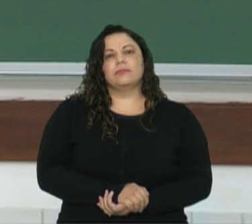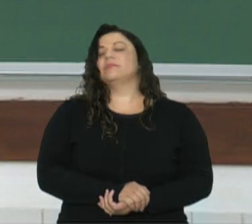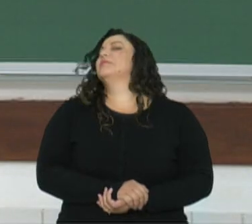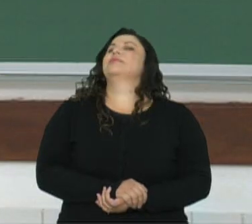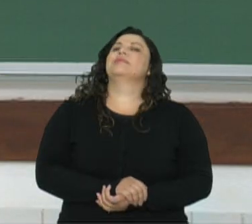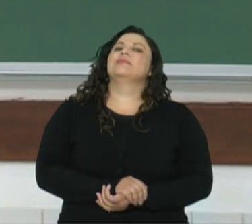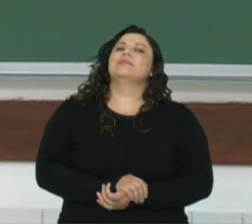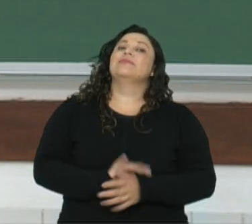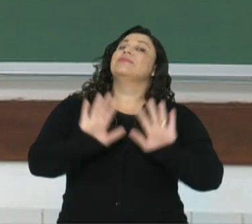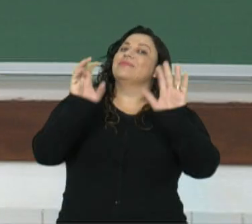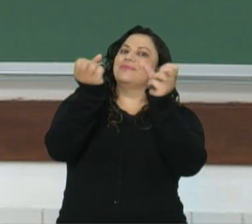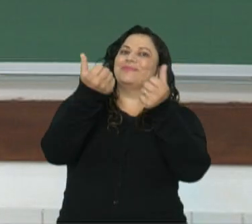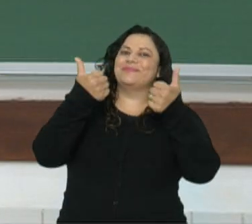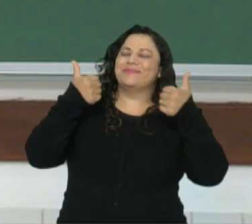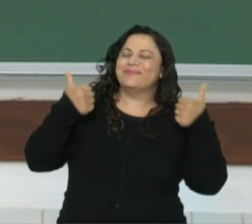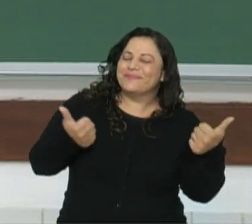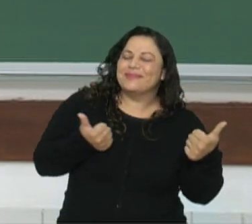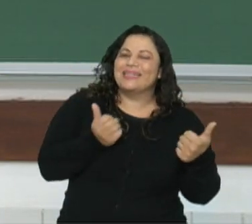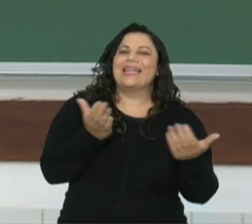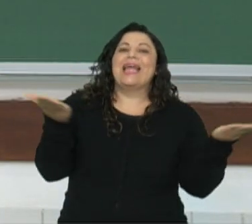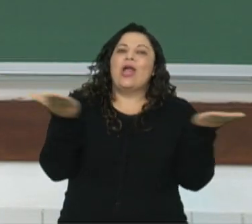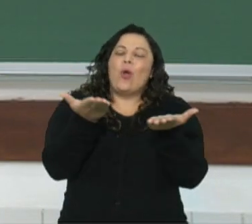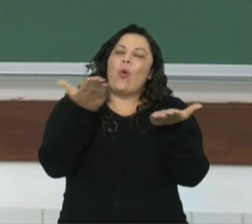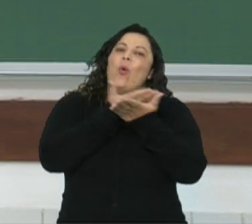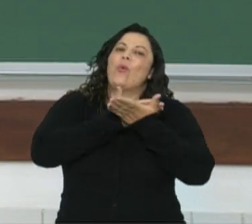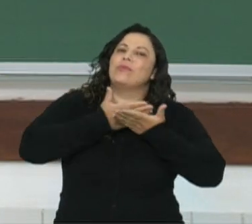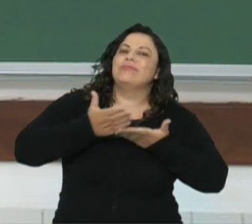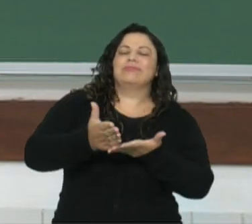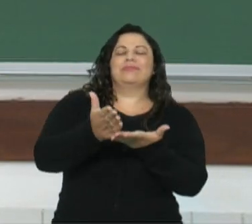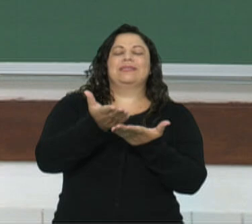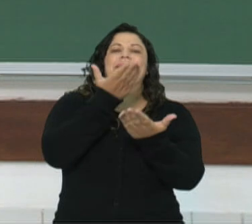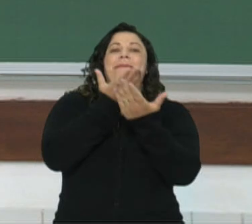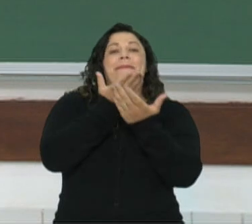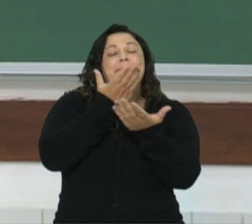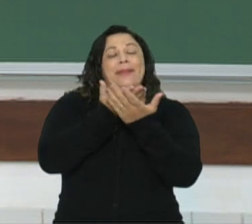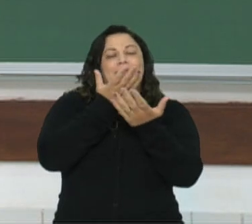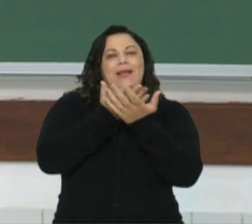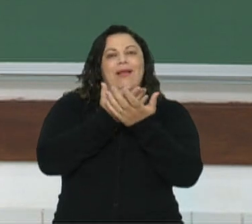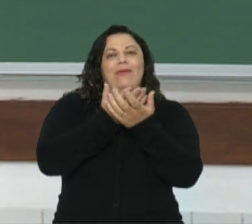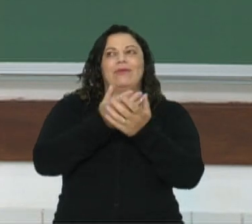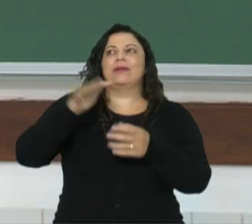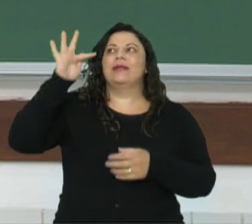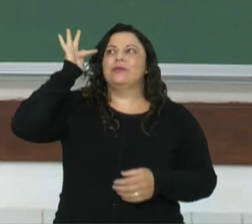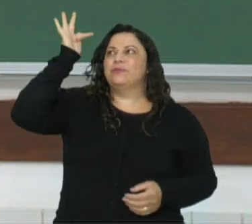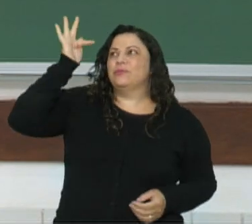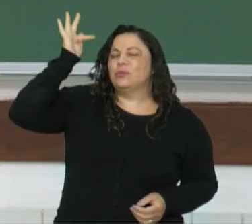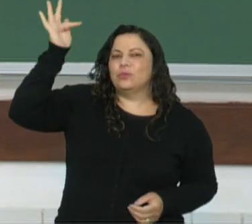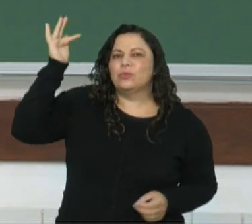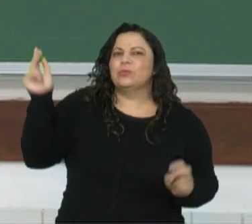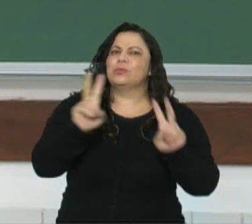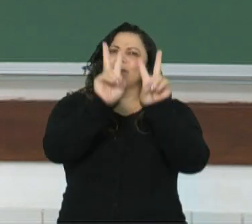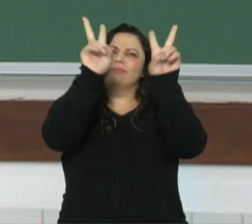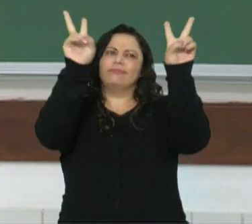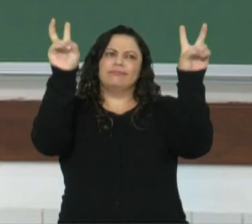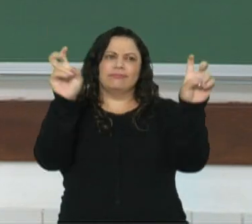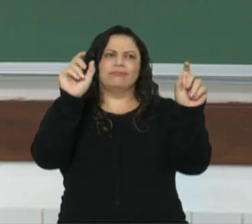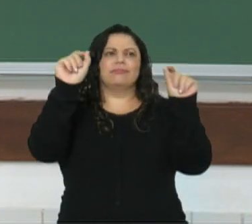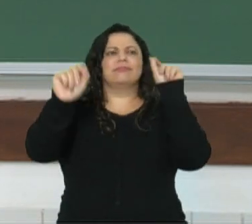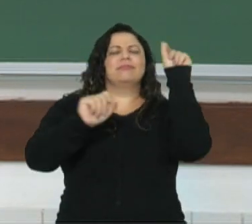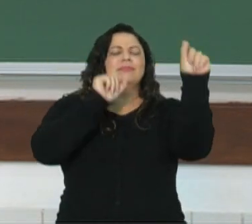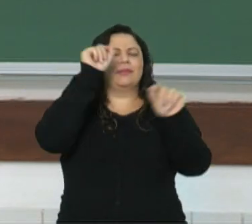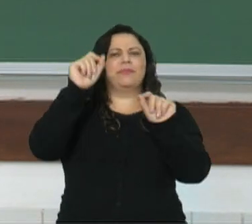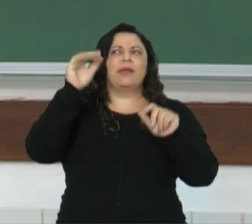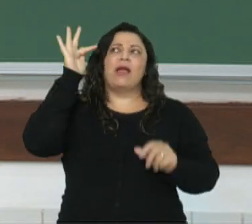Muito bem, pessoal. Vamos hoje para outra aula de filosofia. Hoje falando sobre filosofia